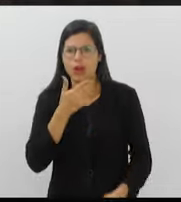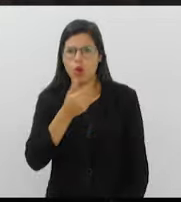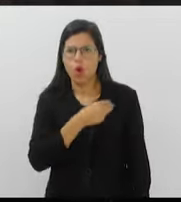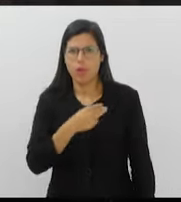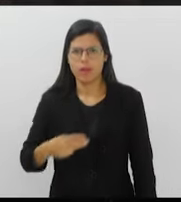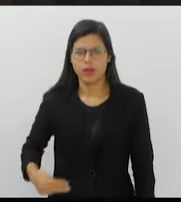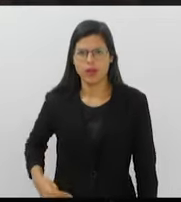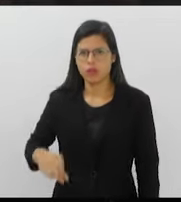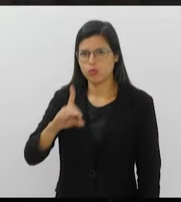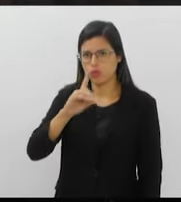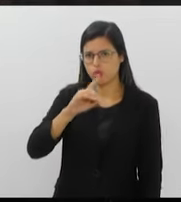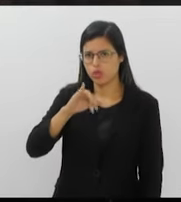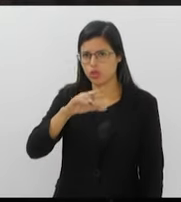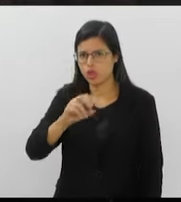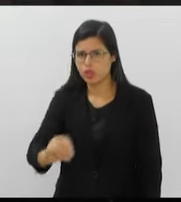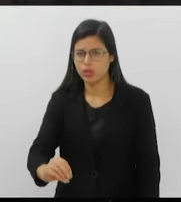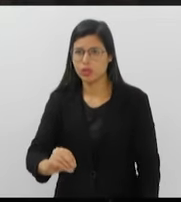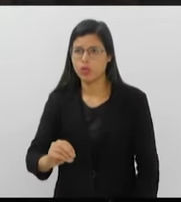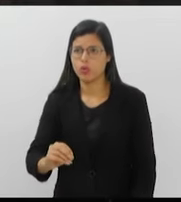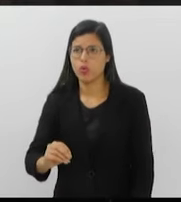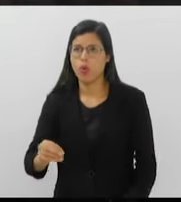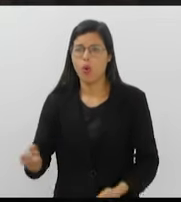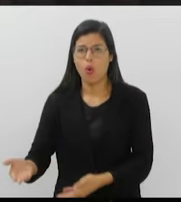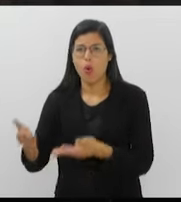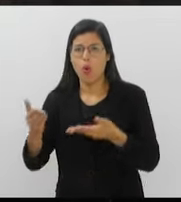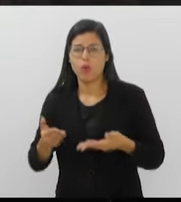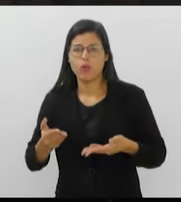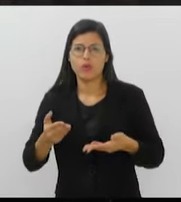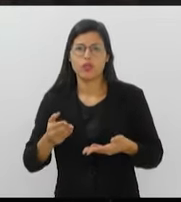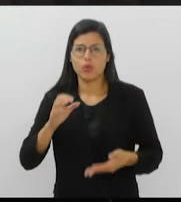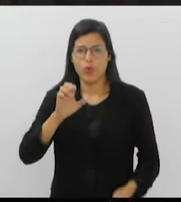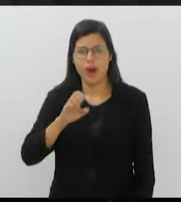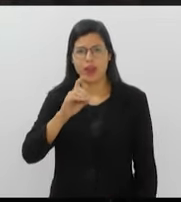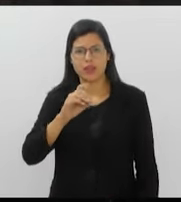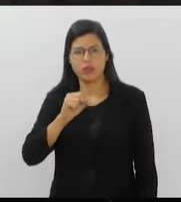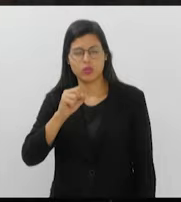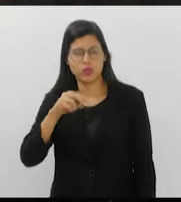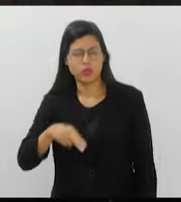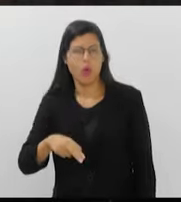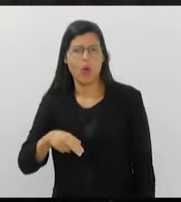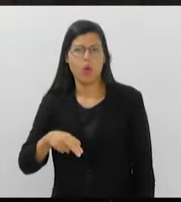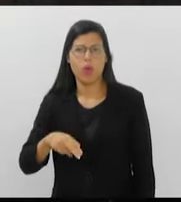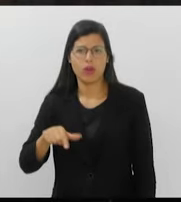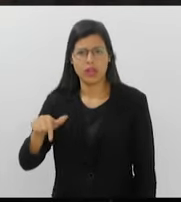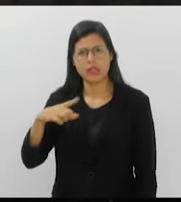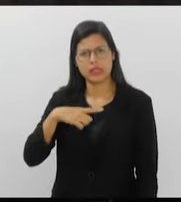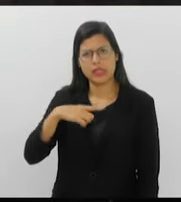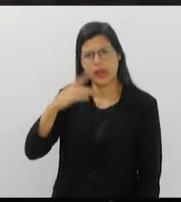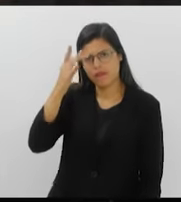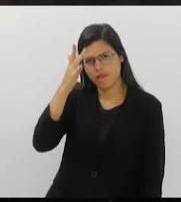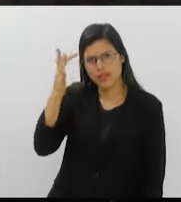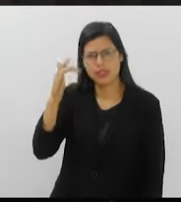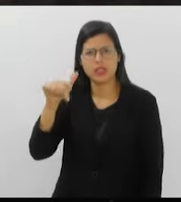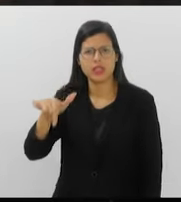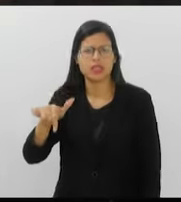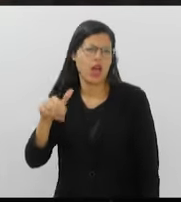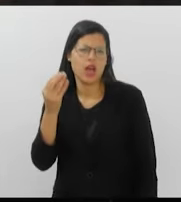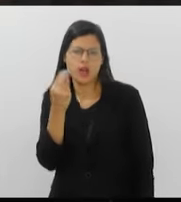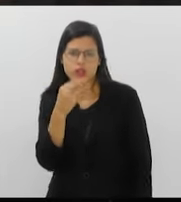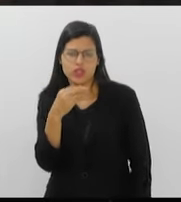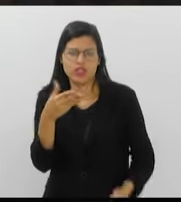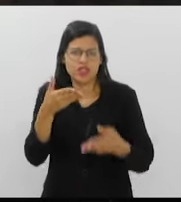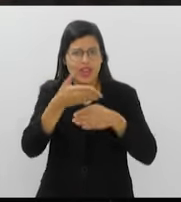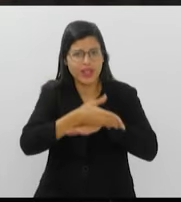Flávio Dino convide o ministro Edson Fachin. Fachin, já que ele tem facilidade de entrar na maré sem